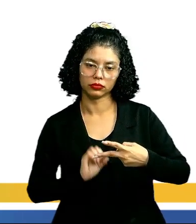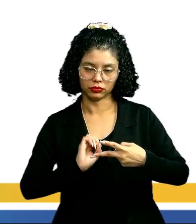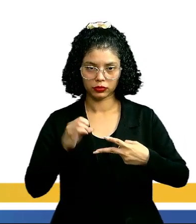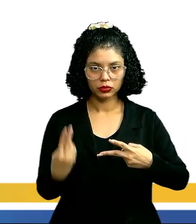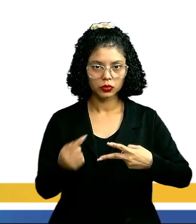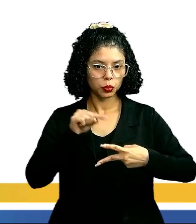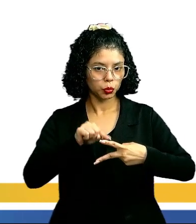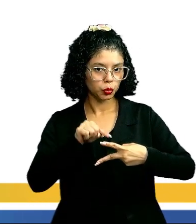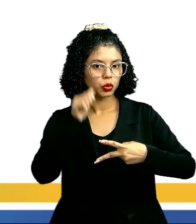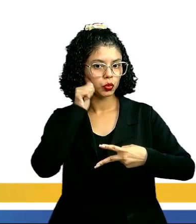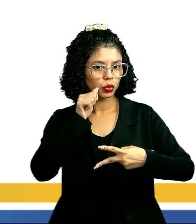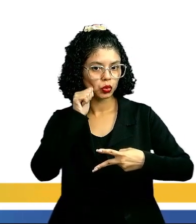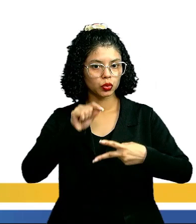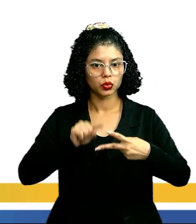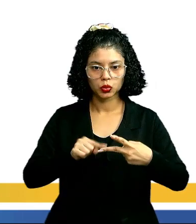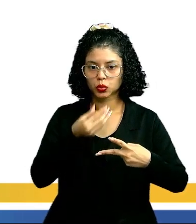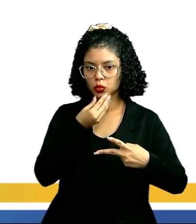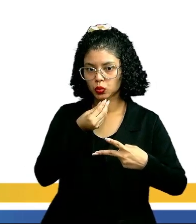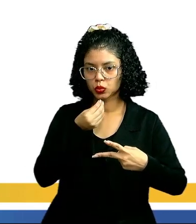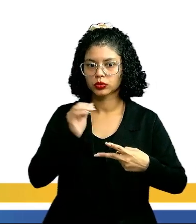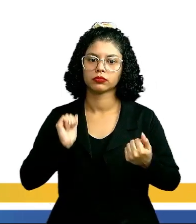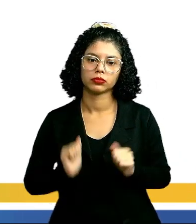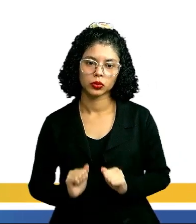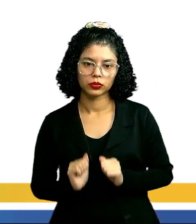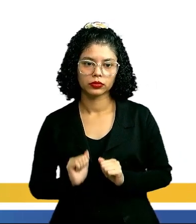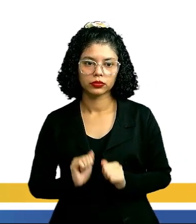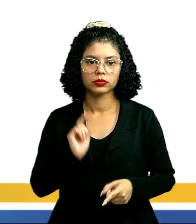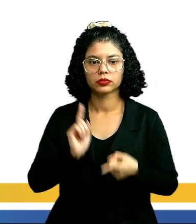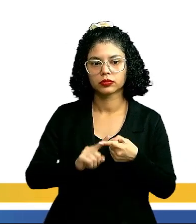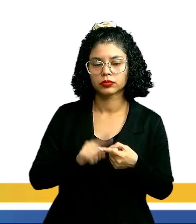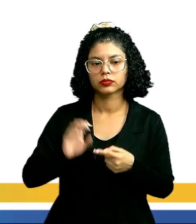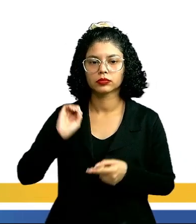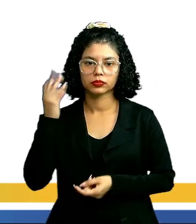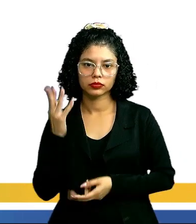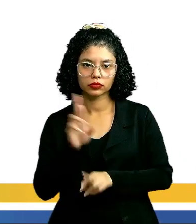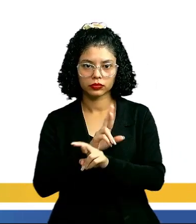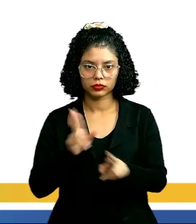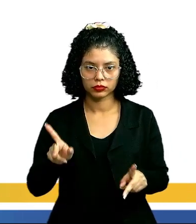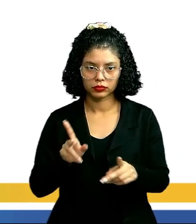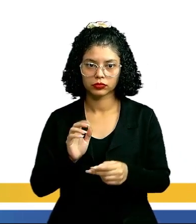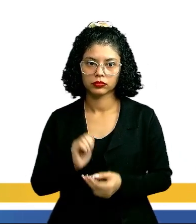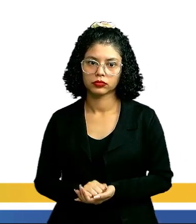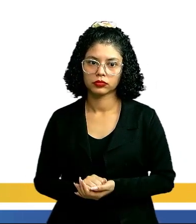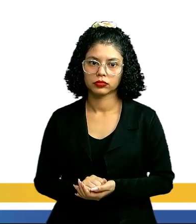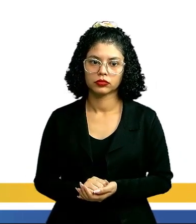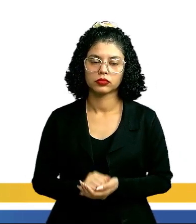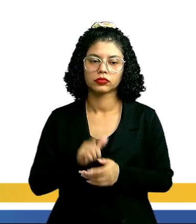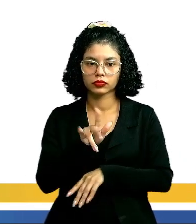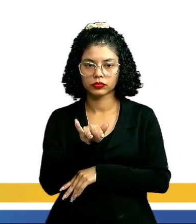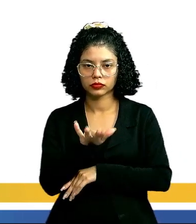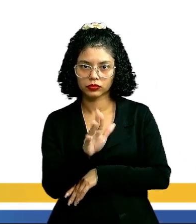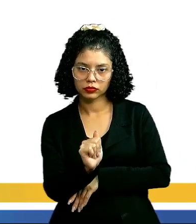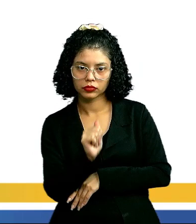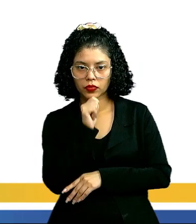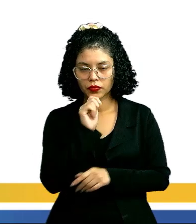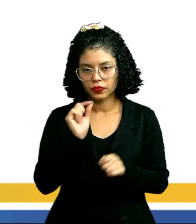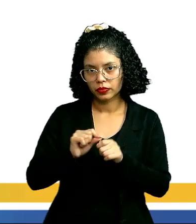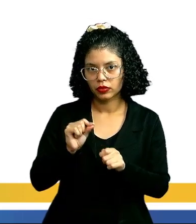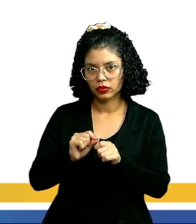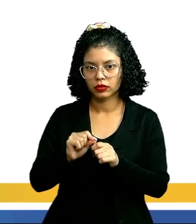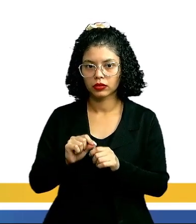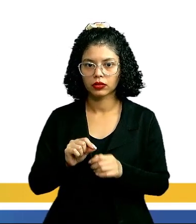Ou então pode nascer duas meninas, mas isso é coincidência. Por quê? Eles são diferentes. Eles são gêmeos porque eles